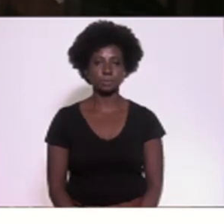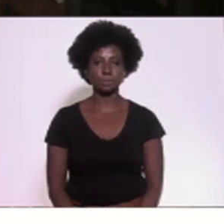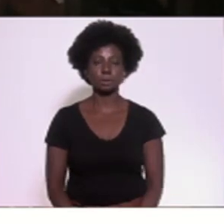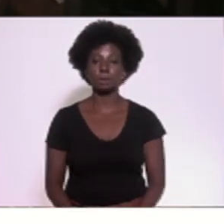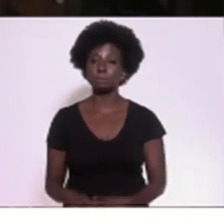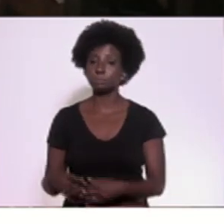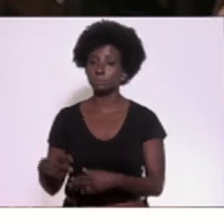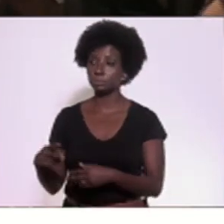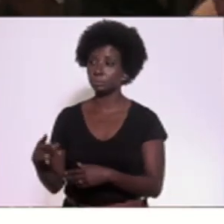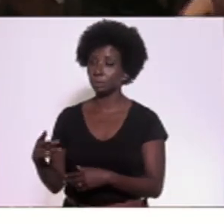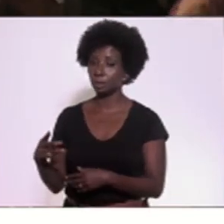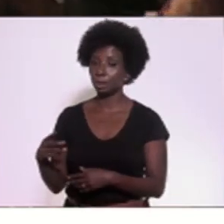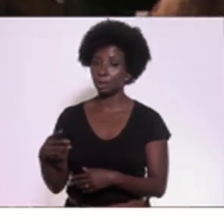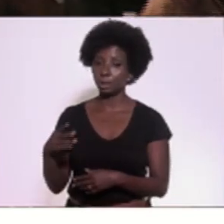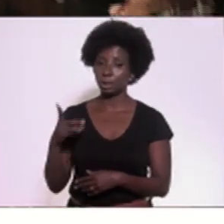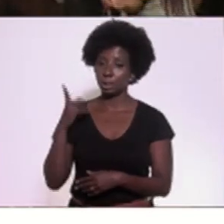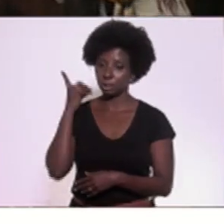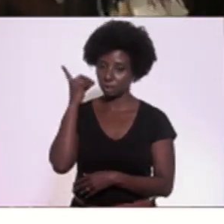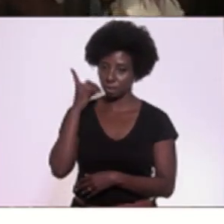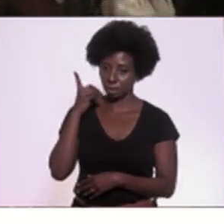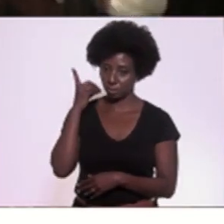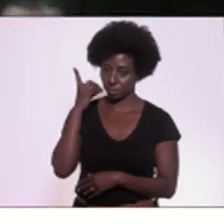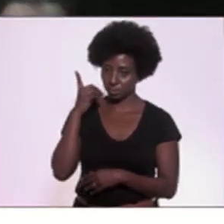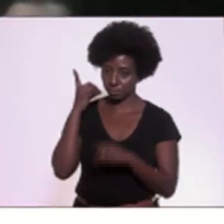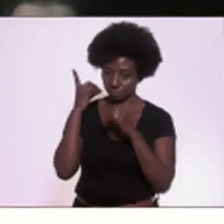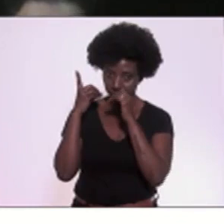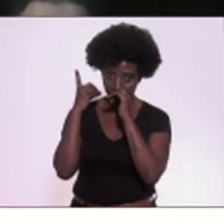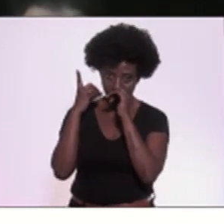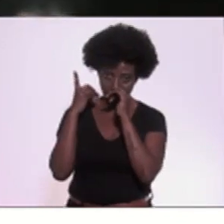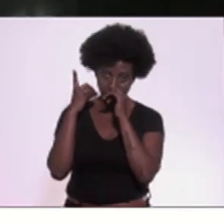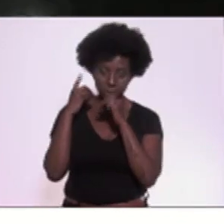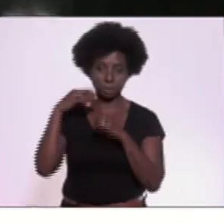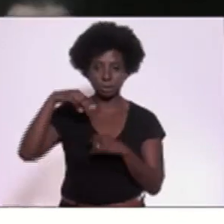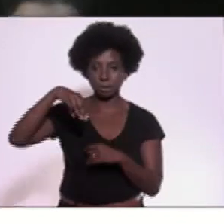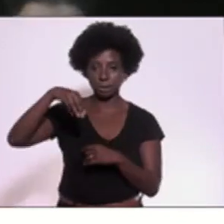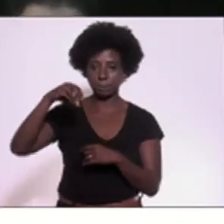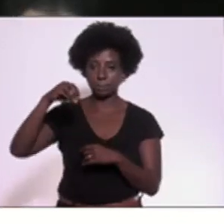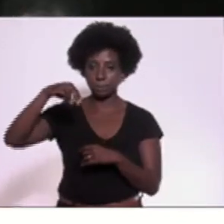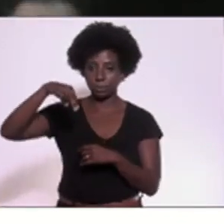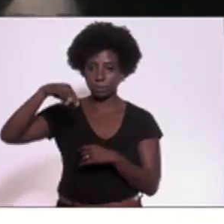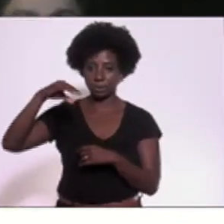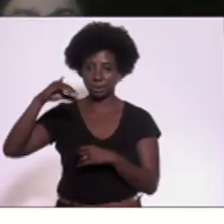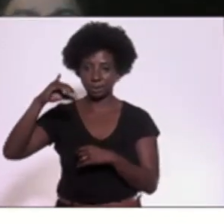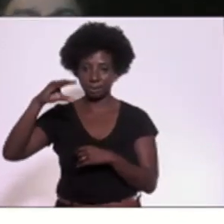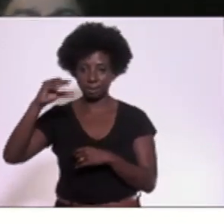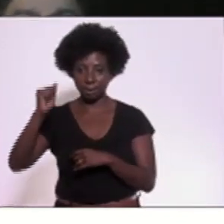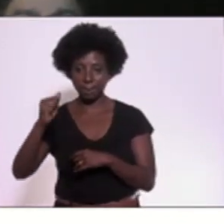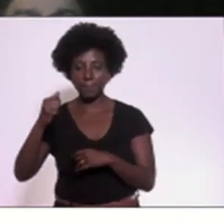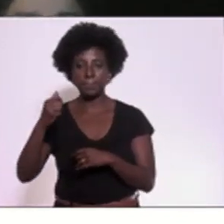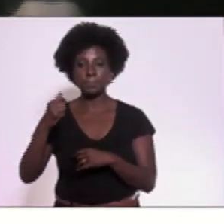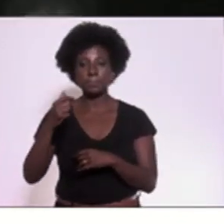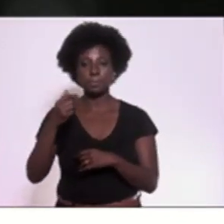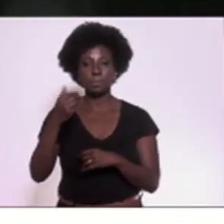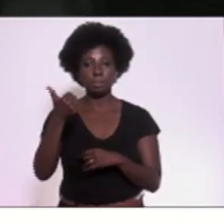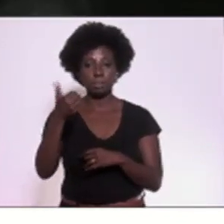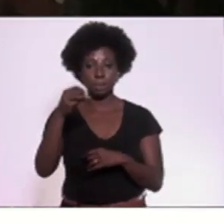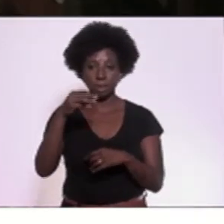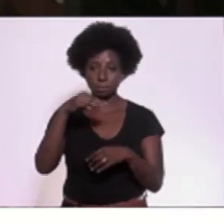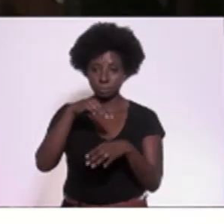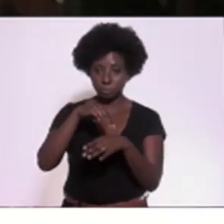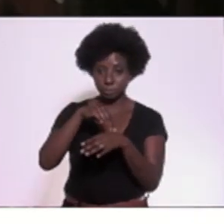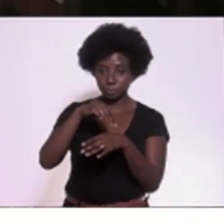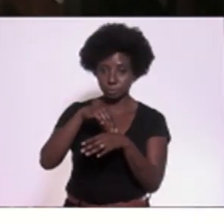Excelentíssima deputada Mônica Francisco, a senhora dispõe de 10 minutos regimentais para fazer o uso da